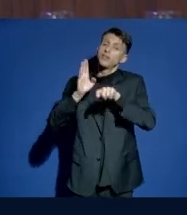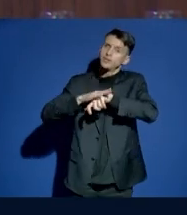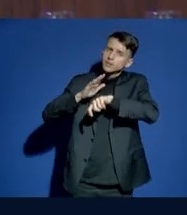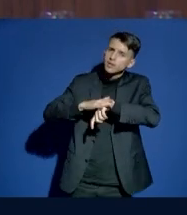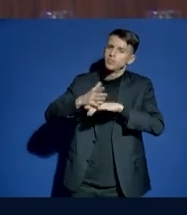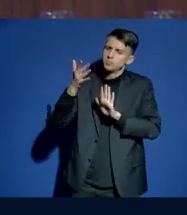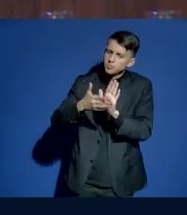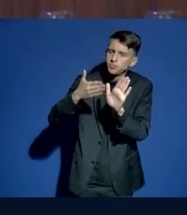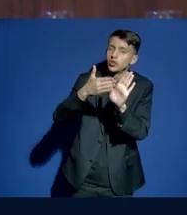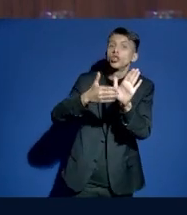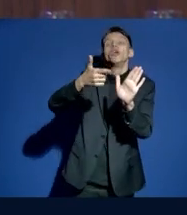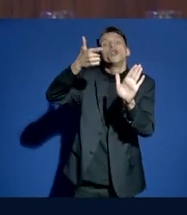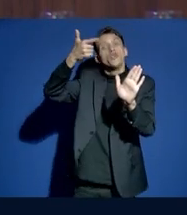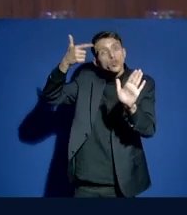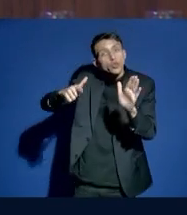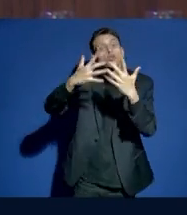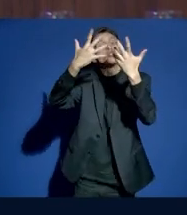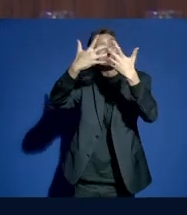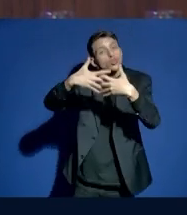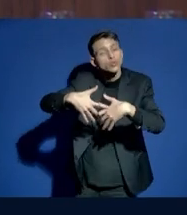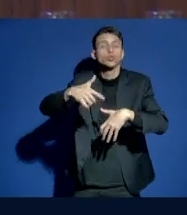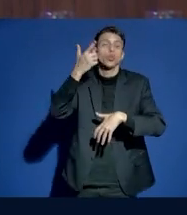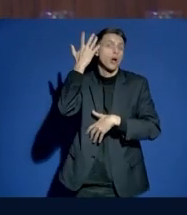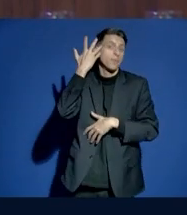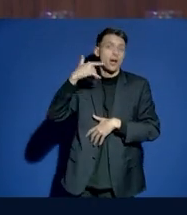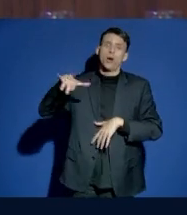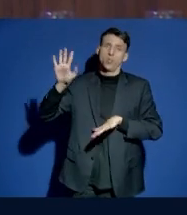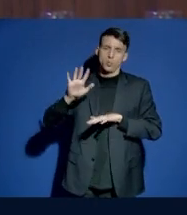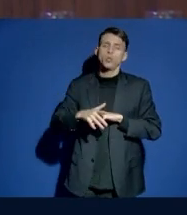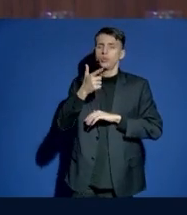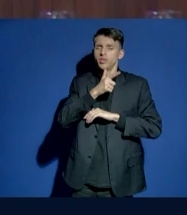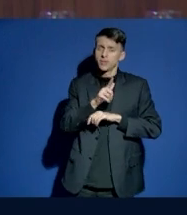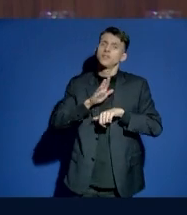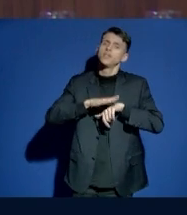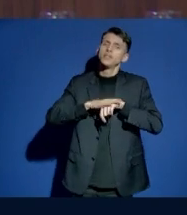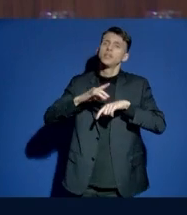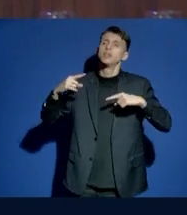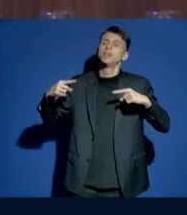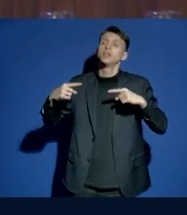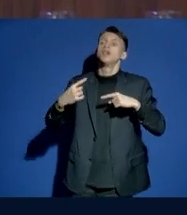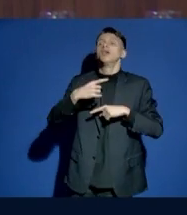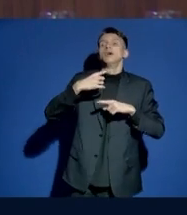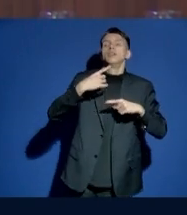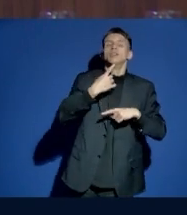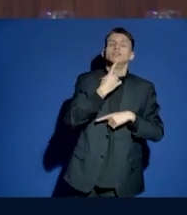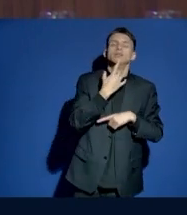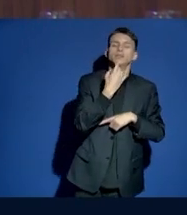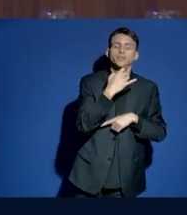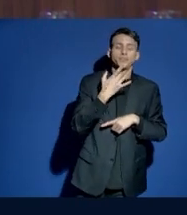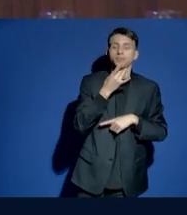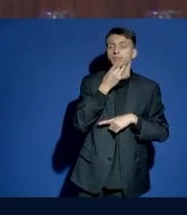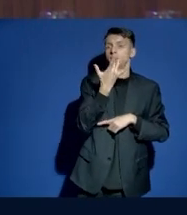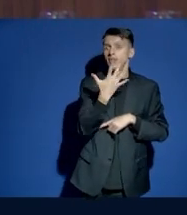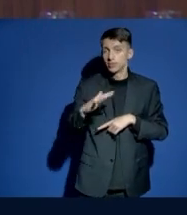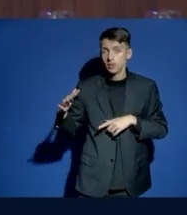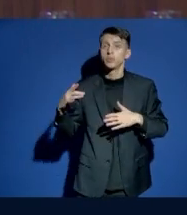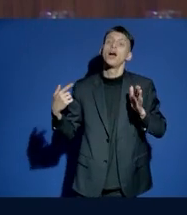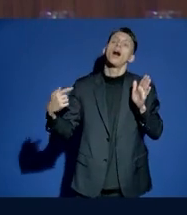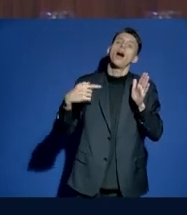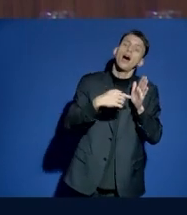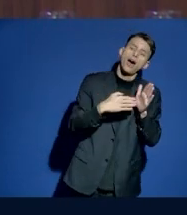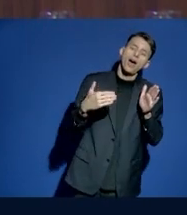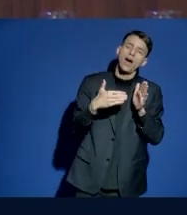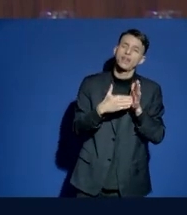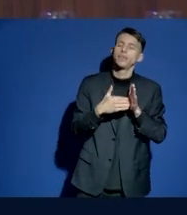malha Ferroviária que nós temos a gente tá falando de fazer a ligação de Santos para o Guarujá a gente tá falando de fazer as primeiras